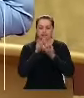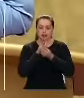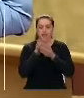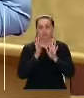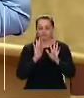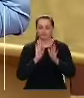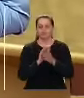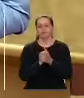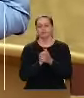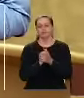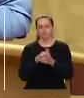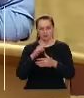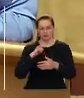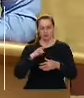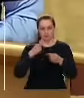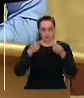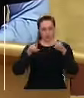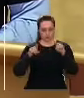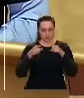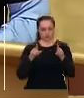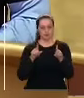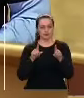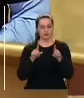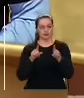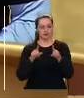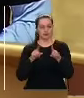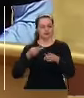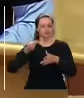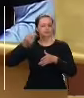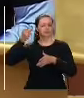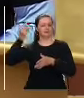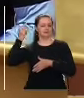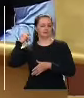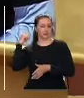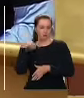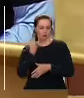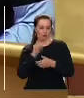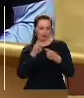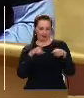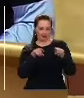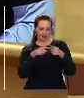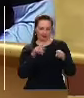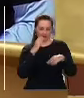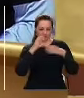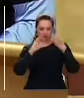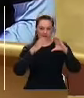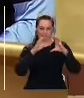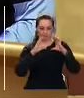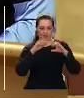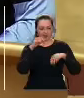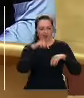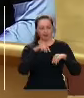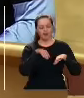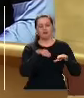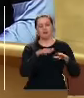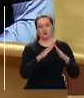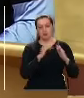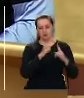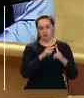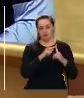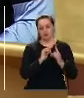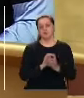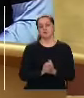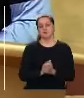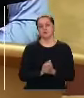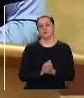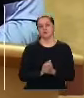tem um hino muito antigo que a gente canta no altar, e uma vez eu